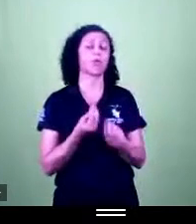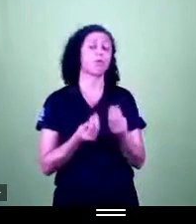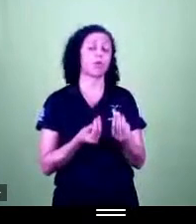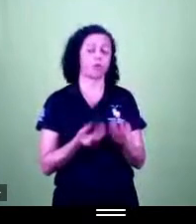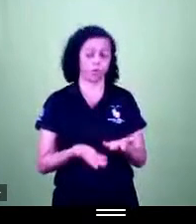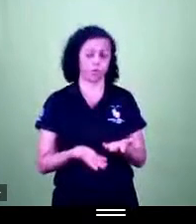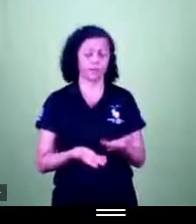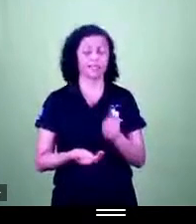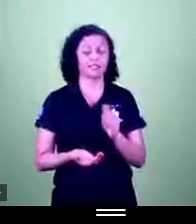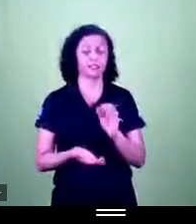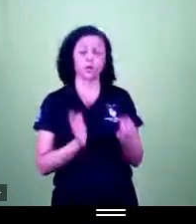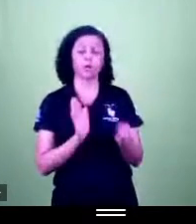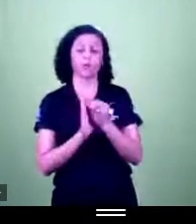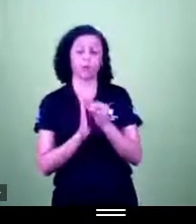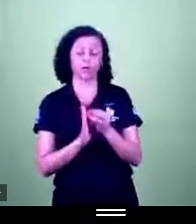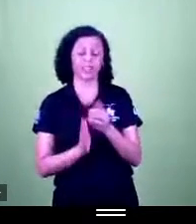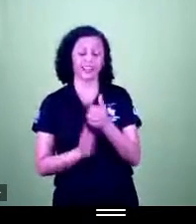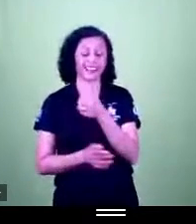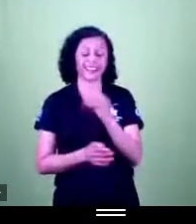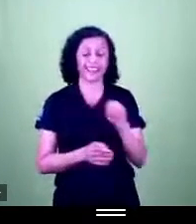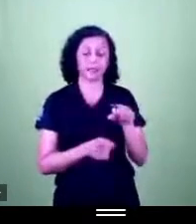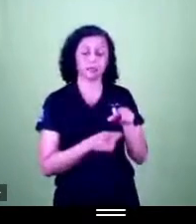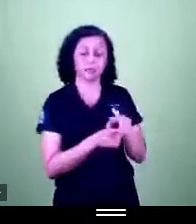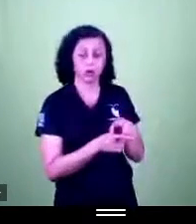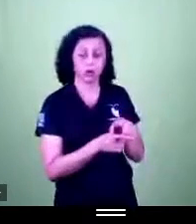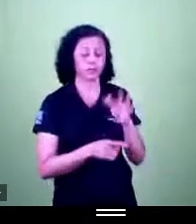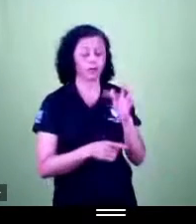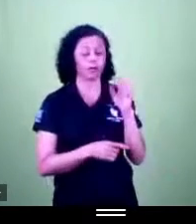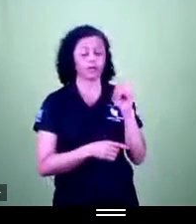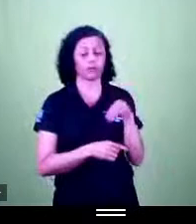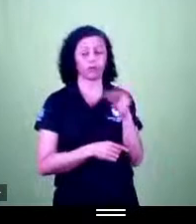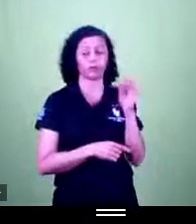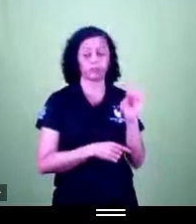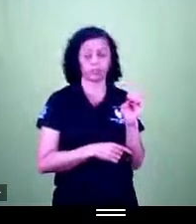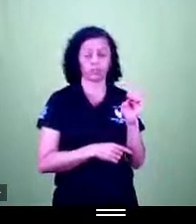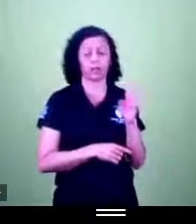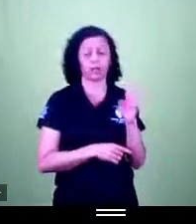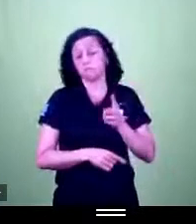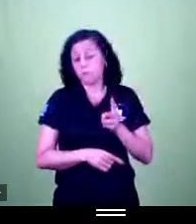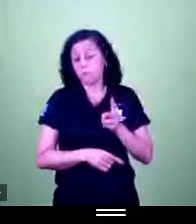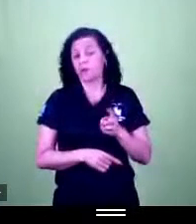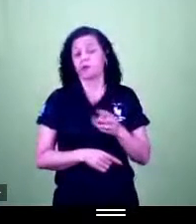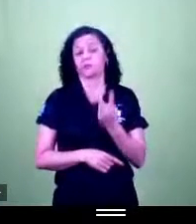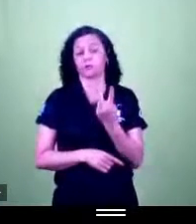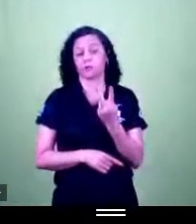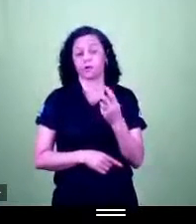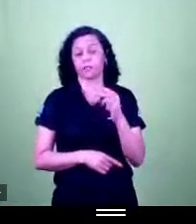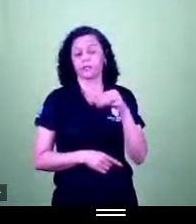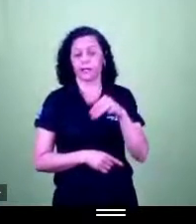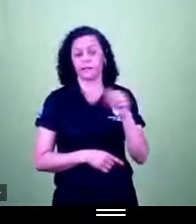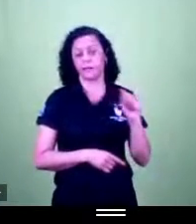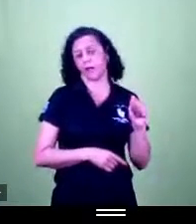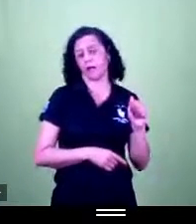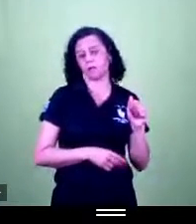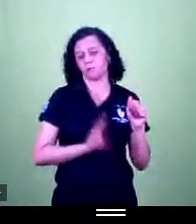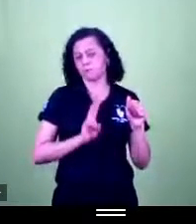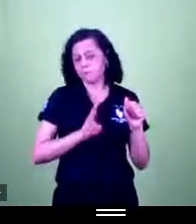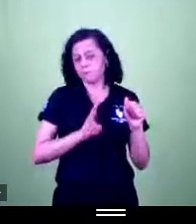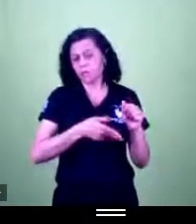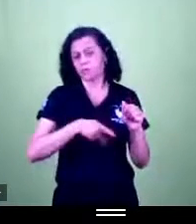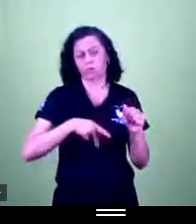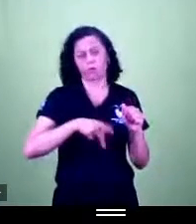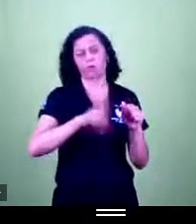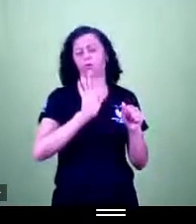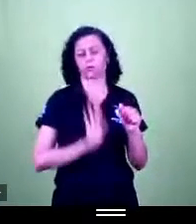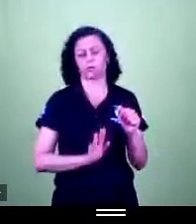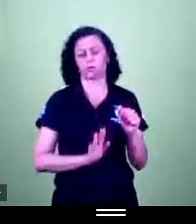10 ohms, a fonte vai continuar mandando os mesmos 2 amperes ou 2 miliamperes. Só que agora vai ser 2 amperes vezes